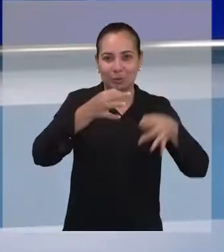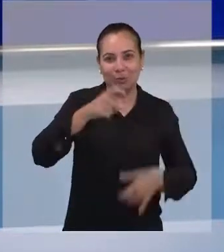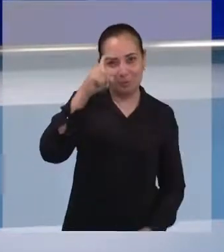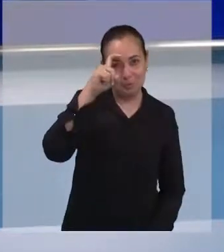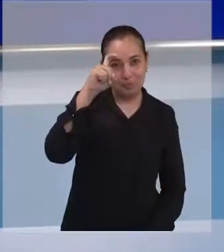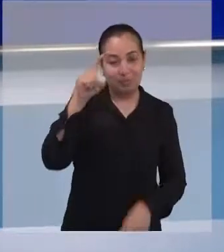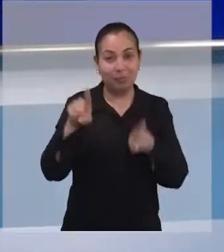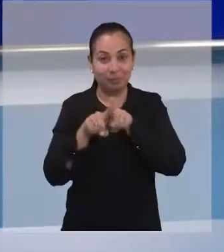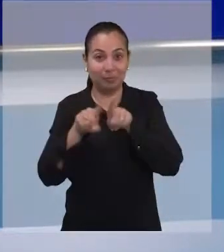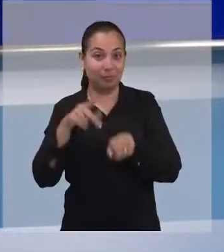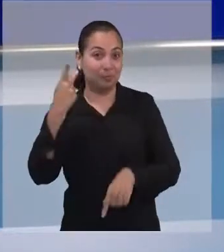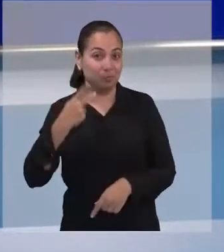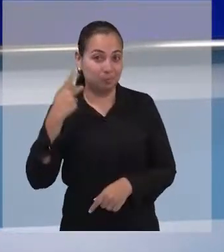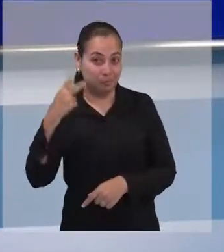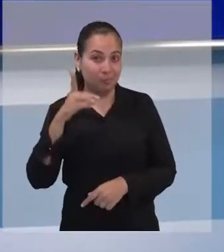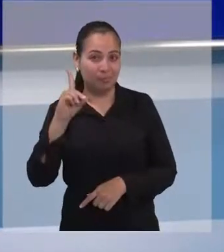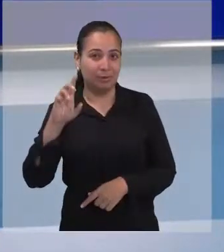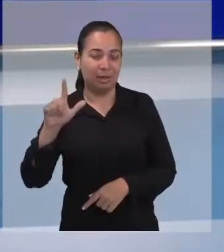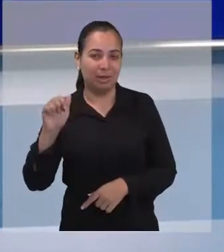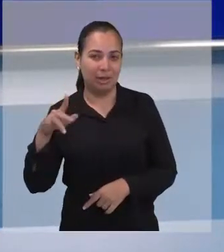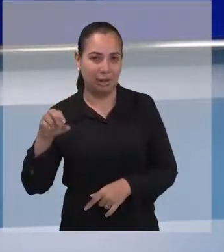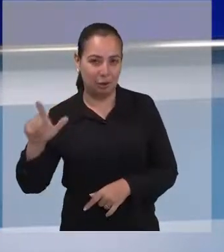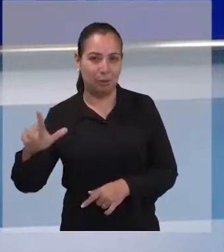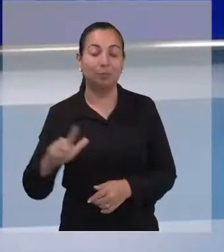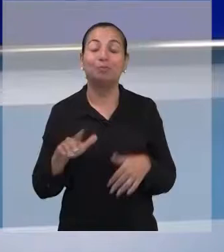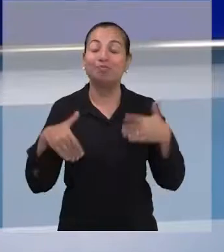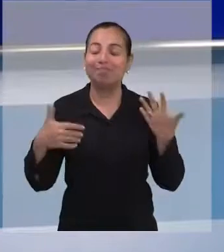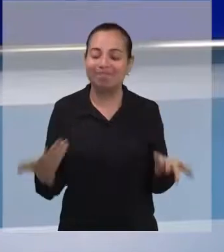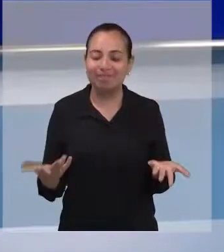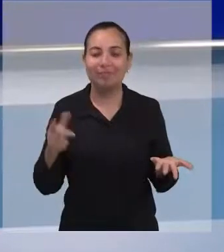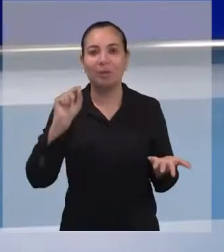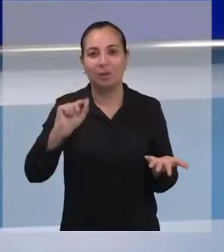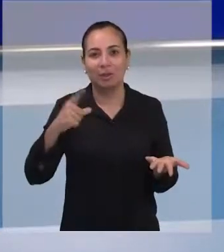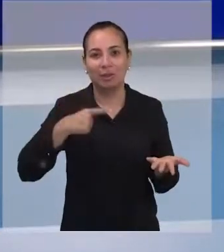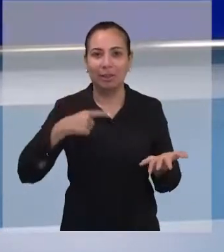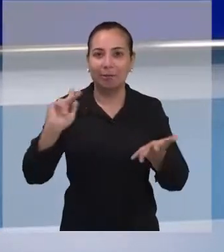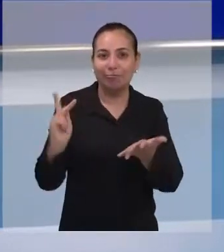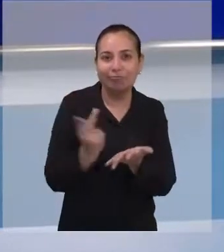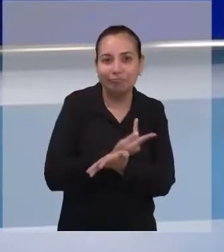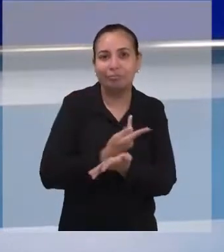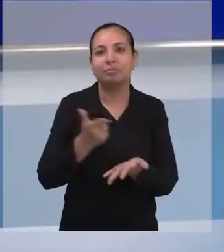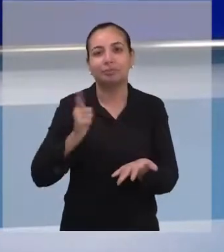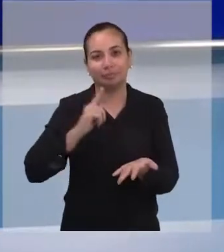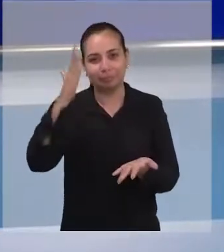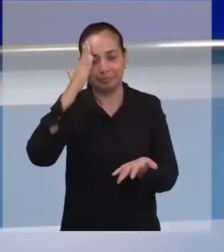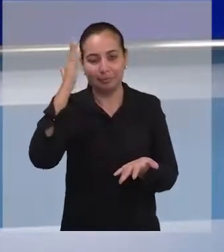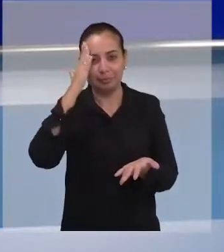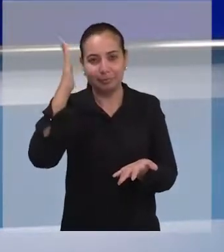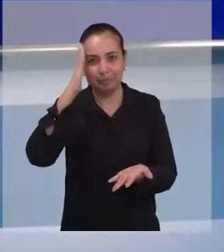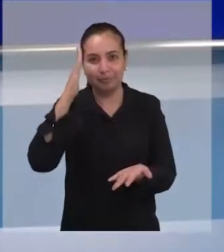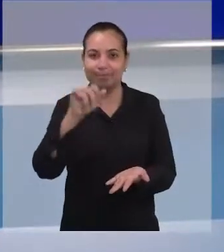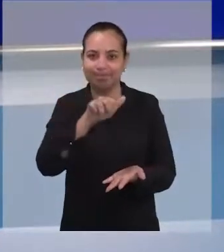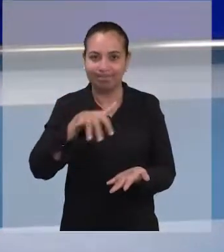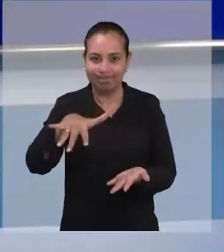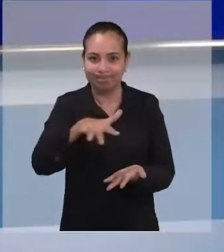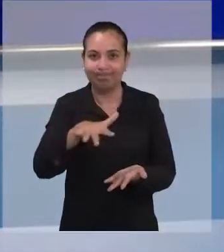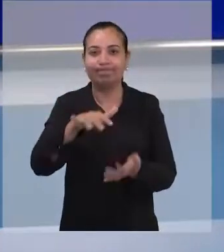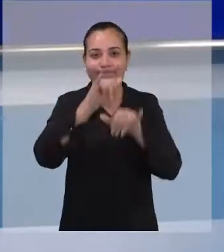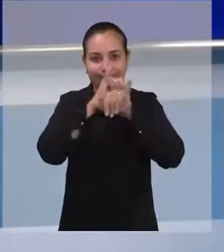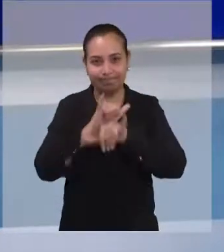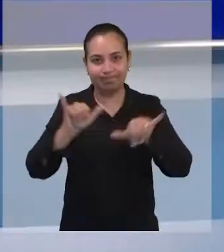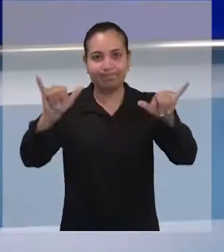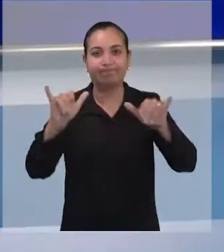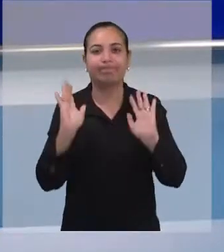procurador Delton Dallagnol, enfim, e outros atores envolvidos nesse escândalo